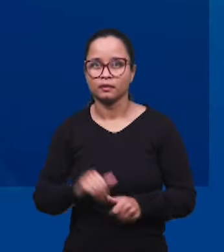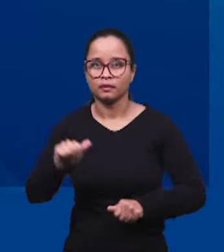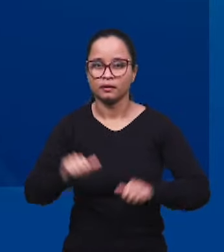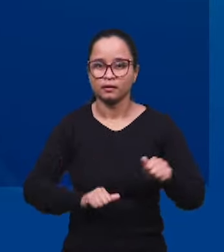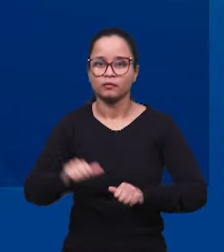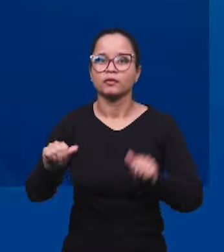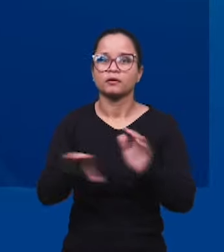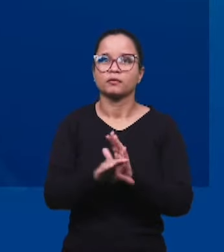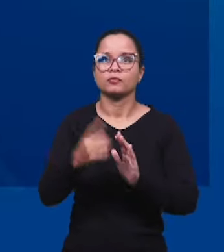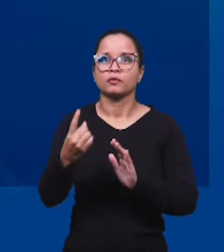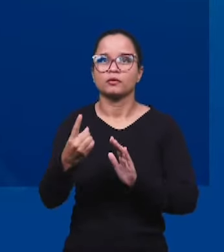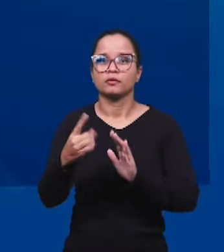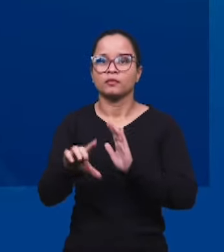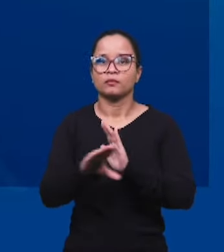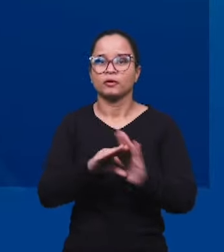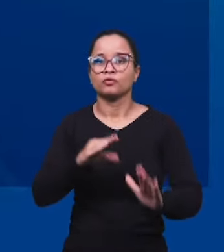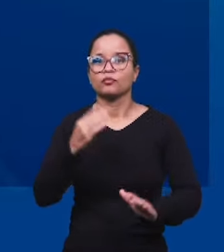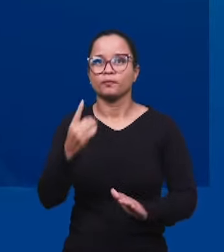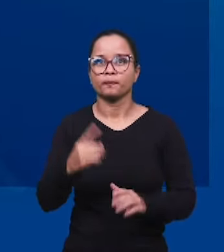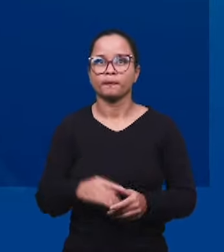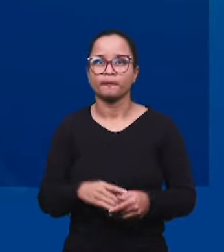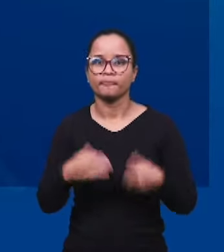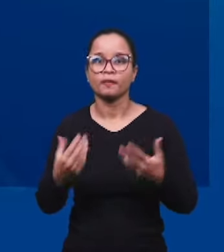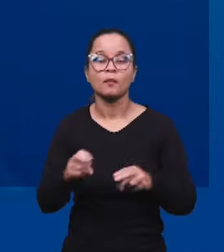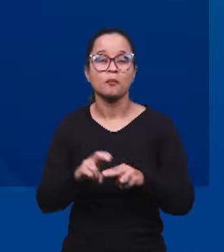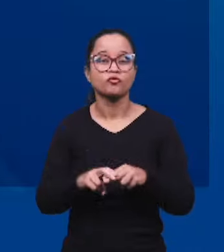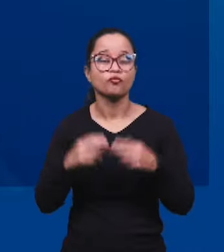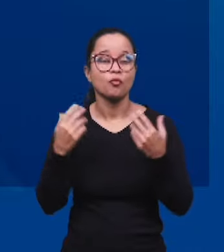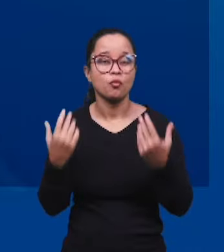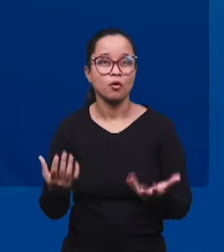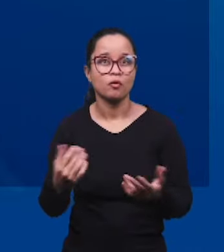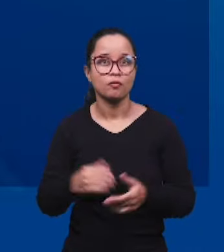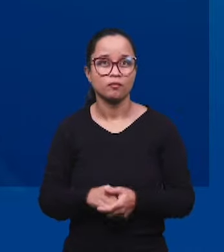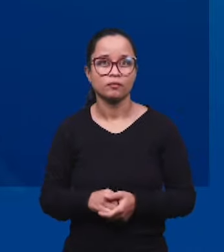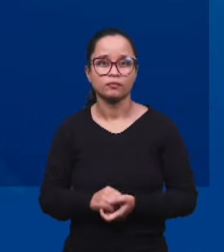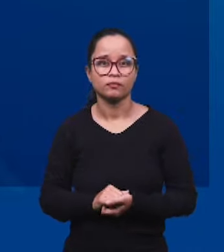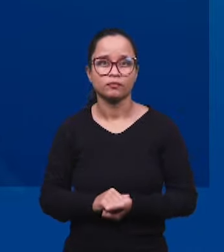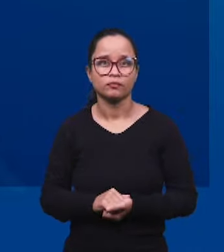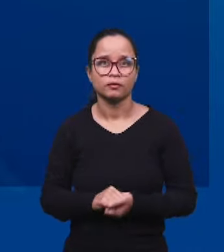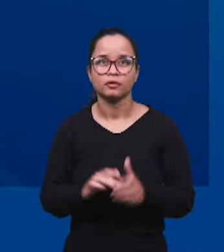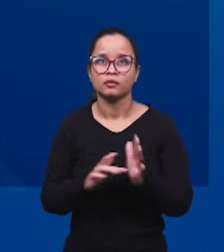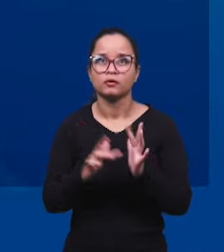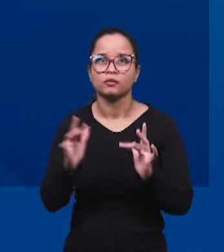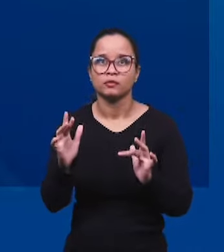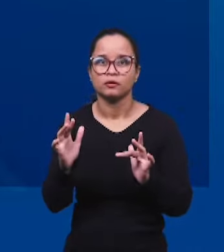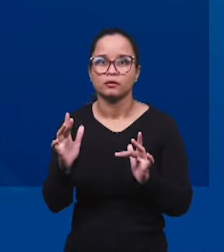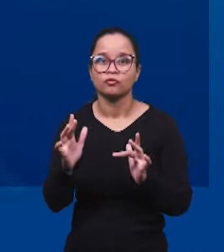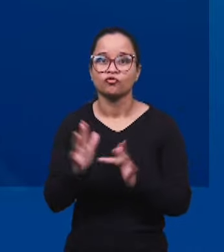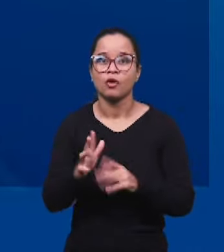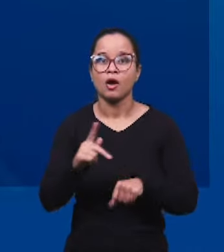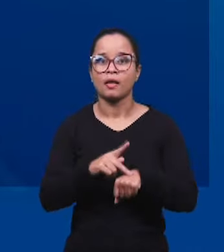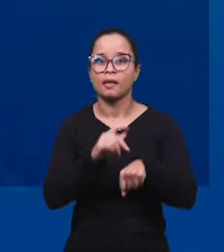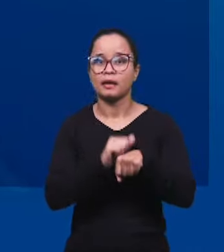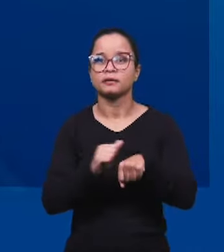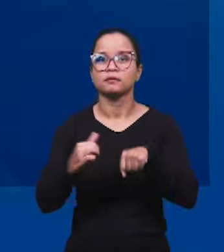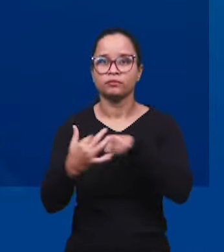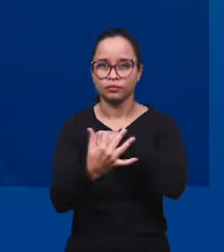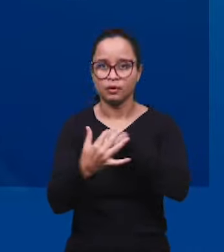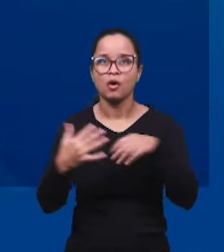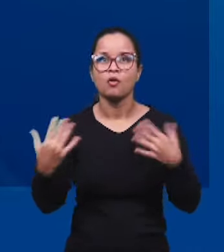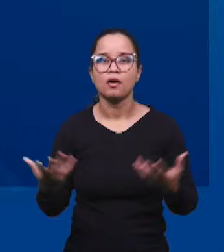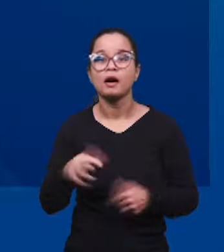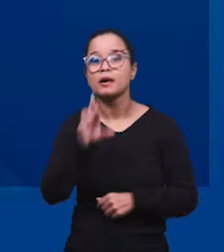capítulo 1, verso 8. Por qual motivo estava João na ilha de